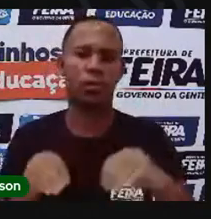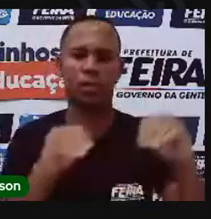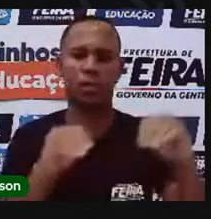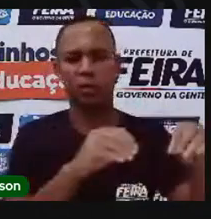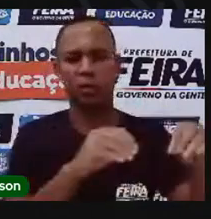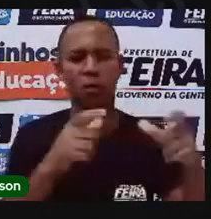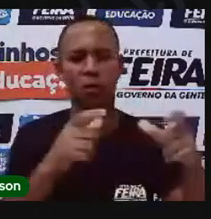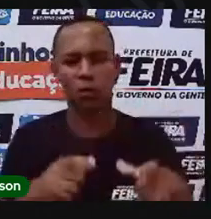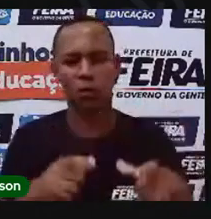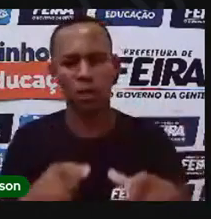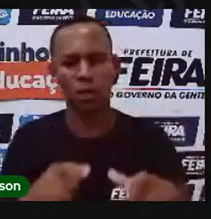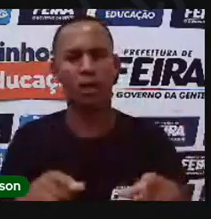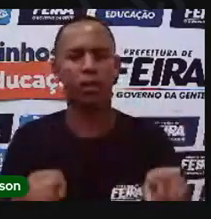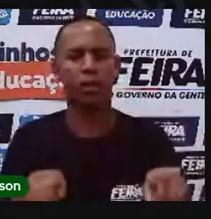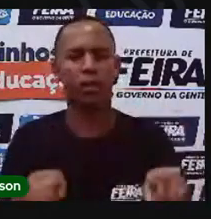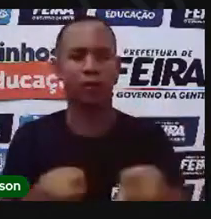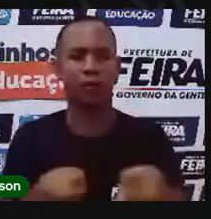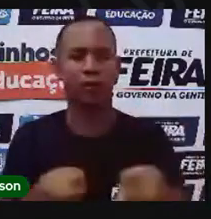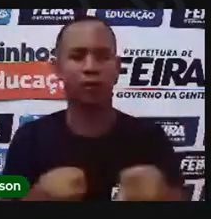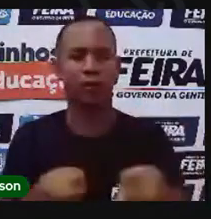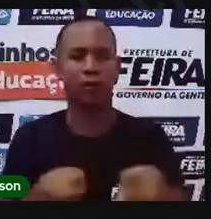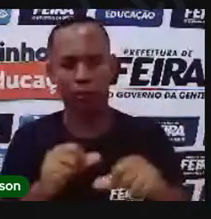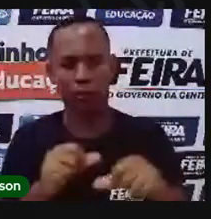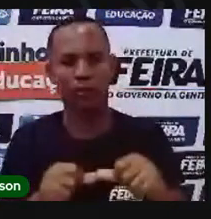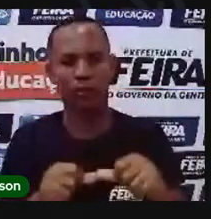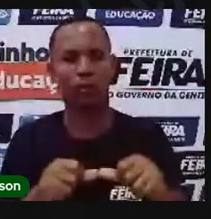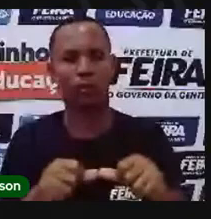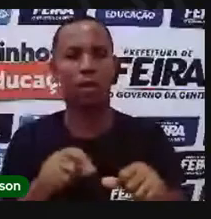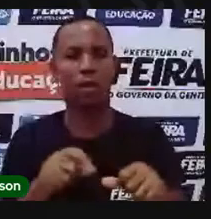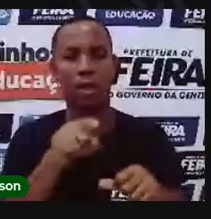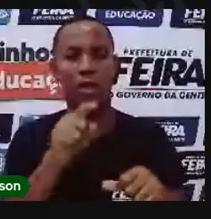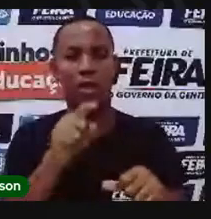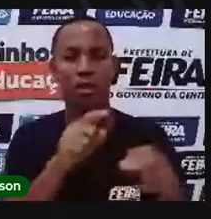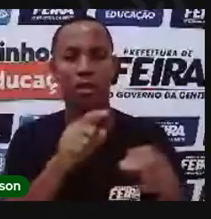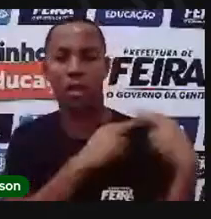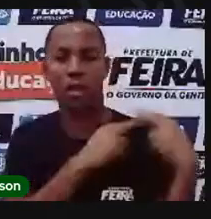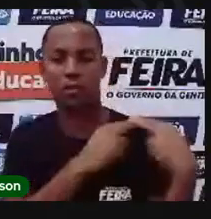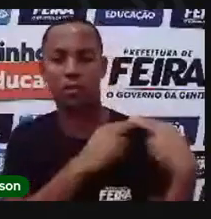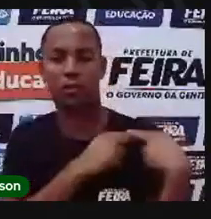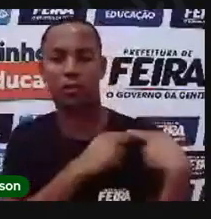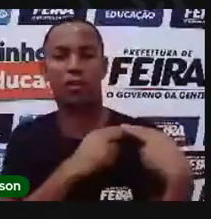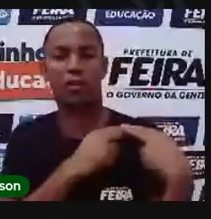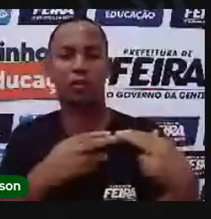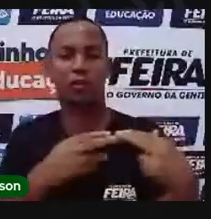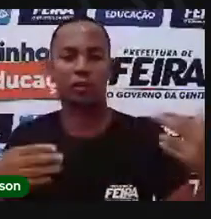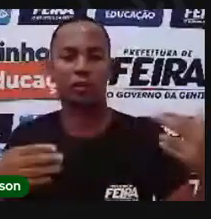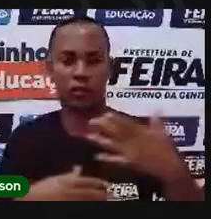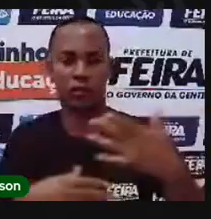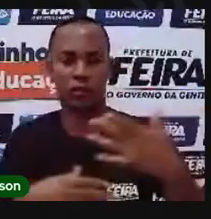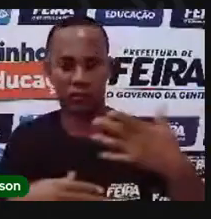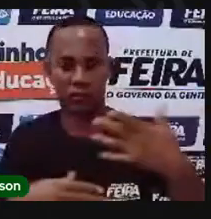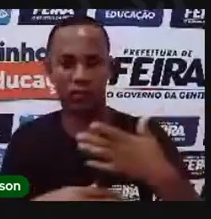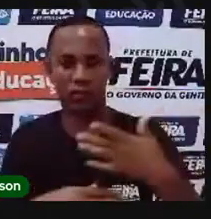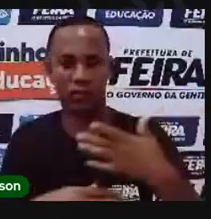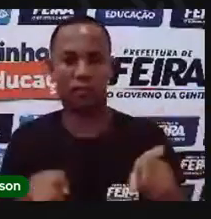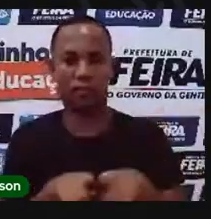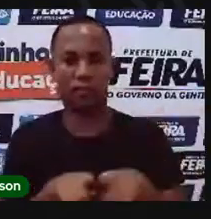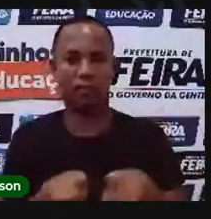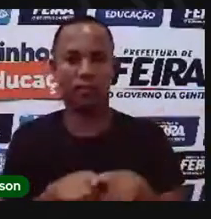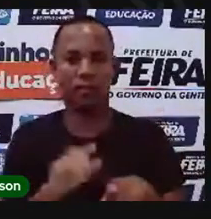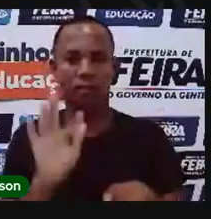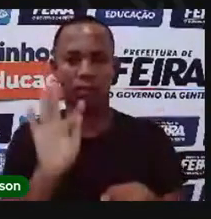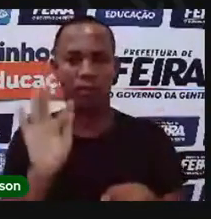E foram esses vaqueiros também que foram responsáveis pelo surgimento da nossa cidade de Feira de Santana.